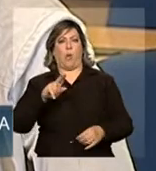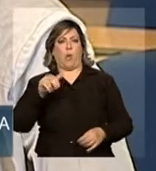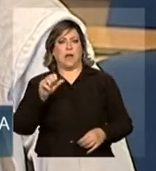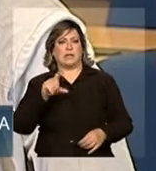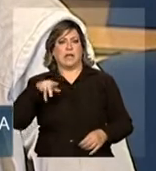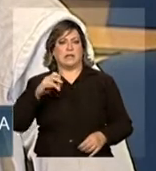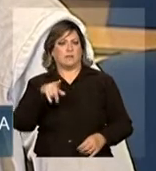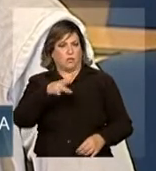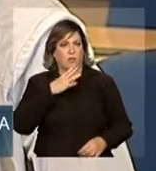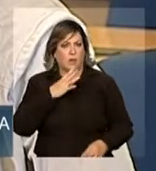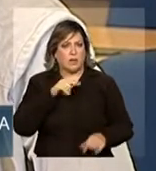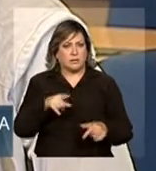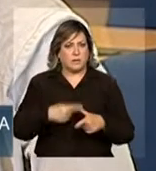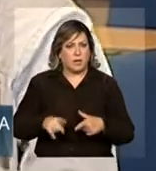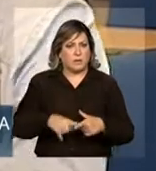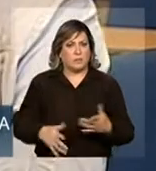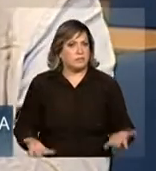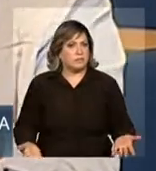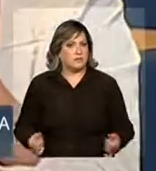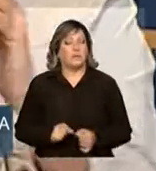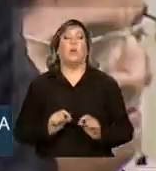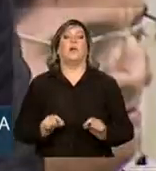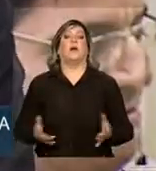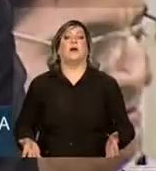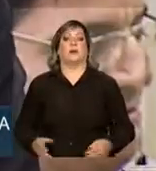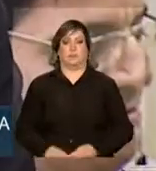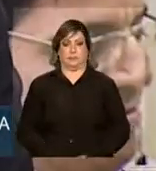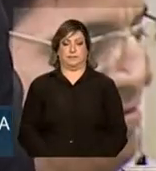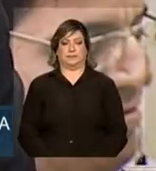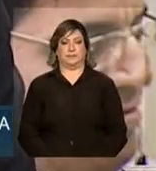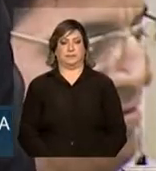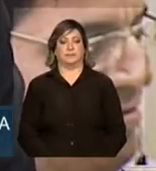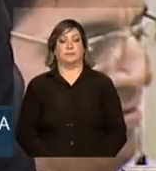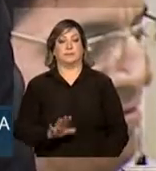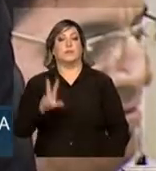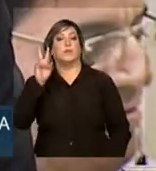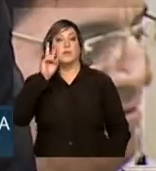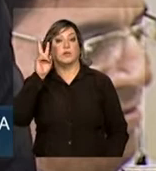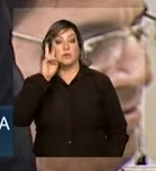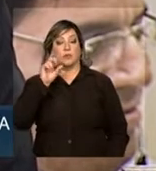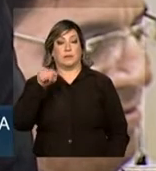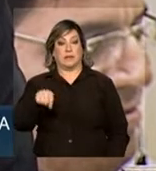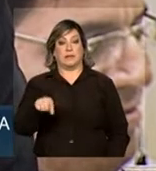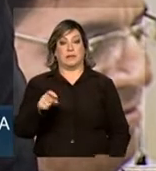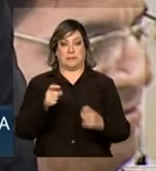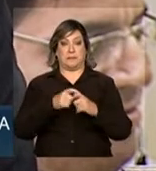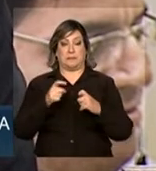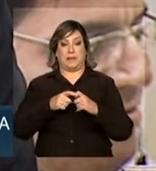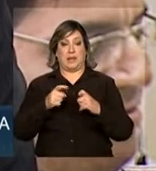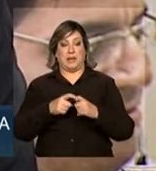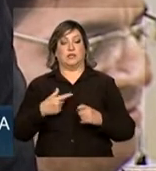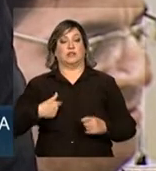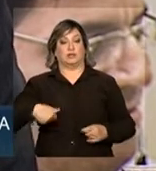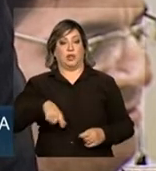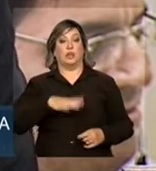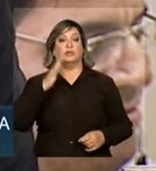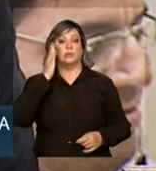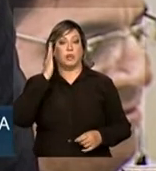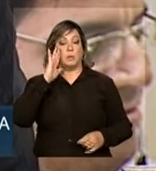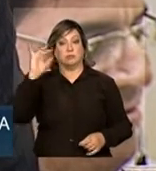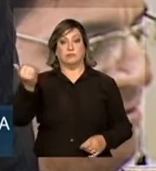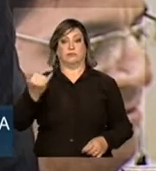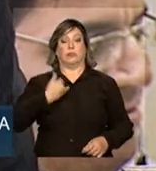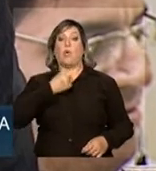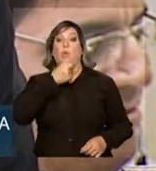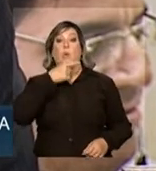conhecimento do caso e você vai fazer alguma coisa obrigada em relação a o caso desse médico nós recebemos essa informação no